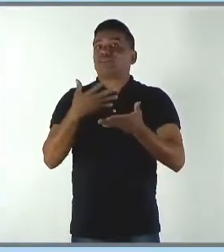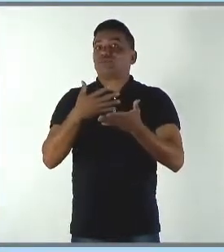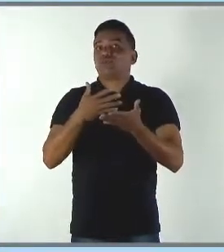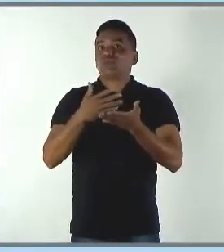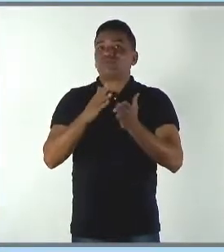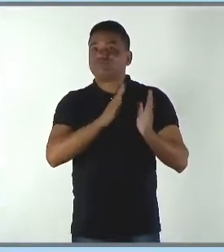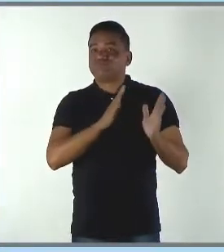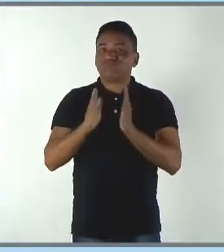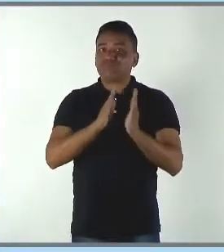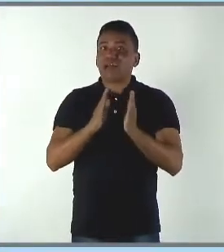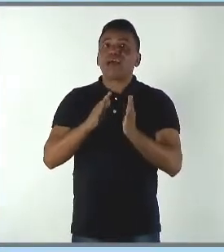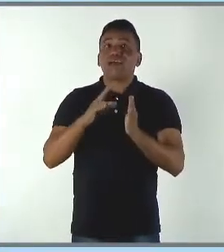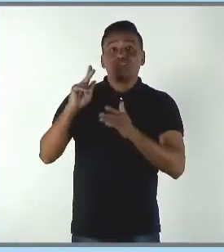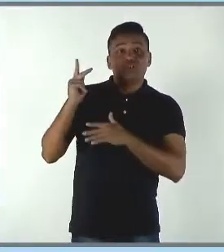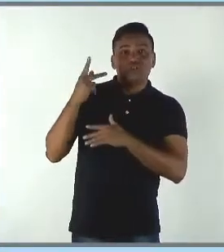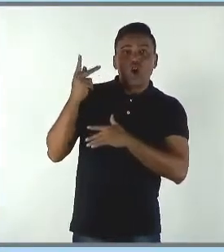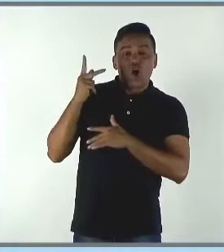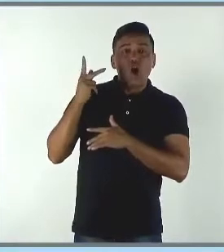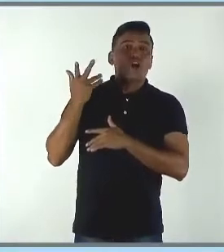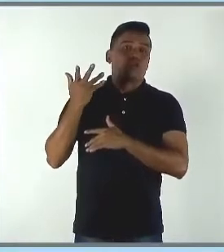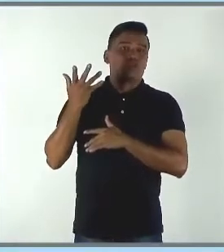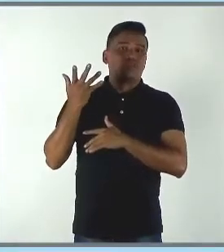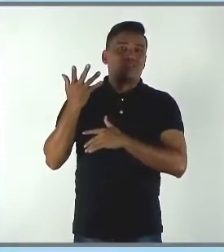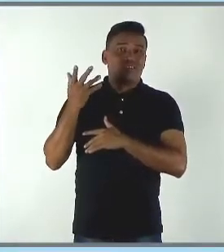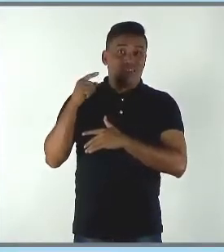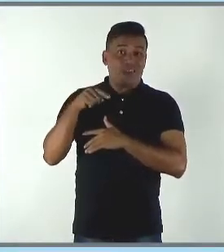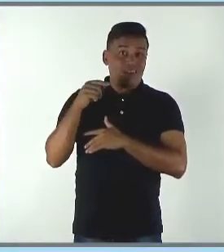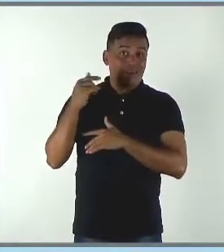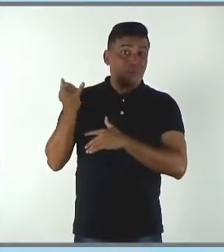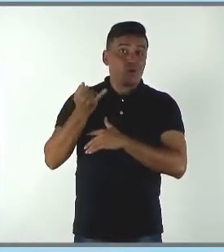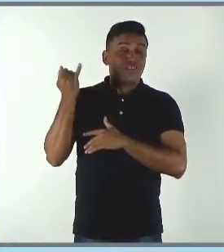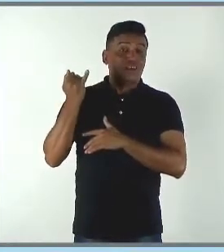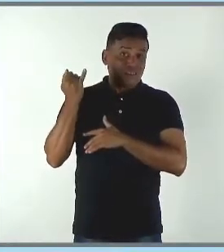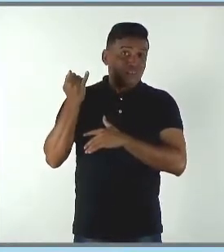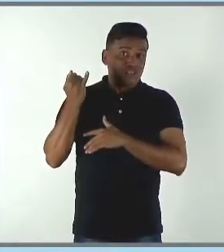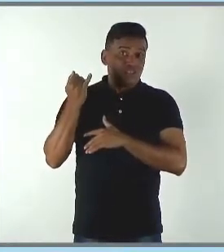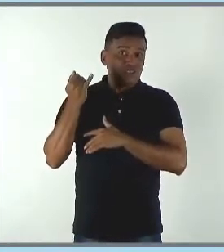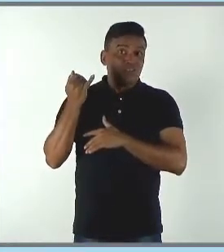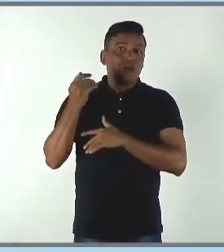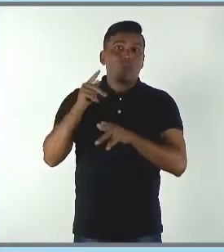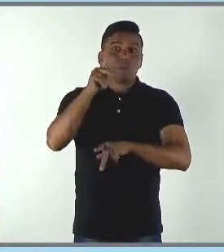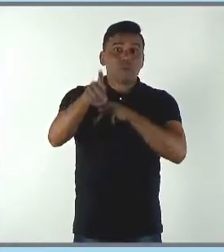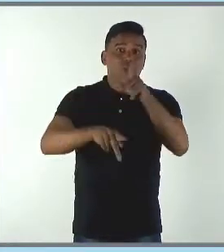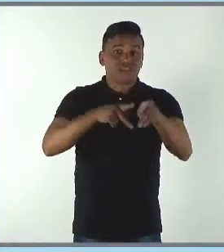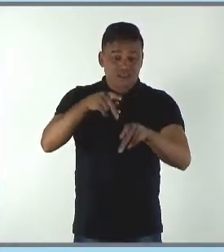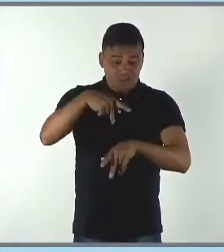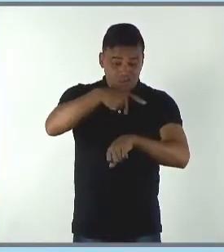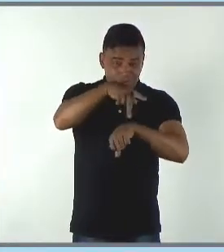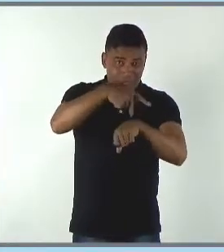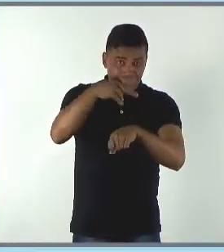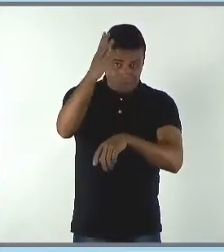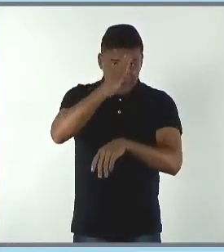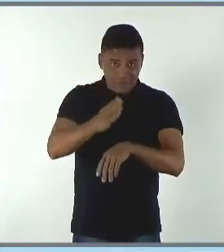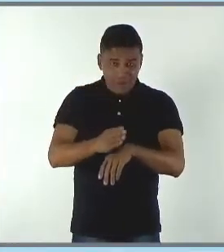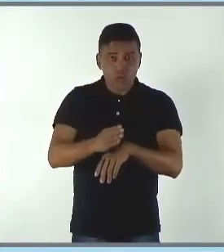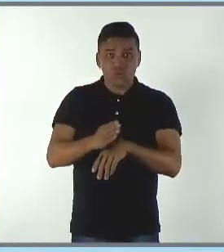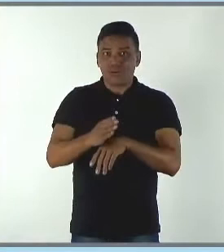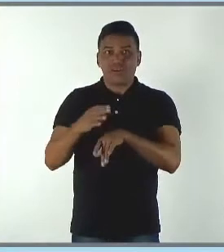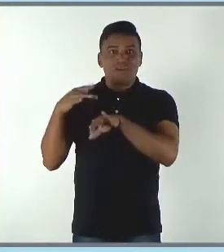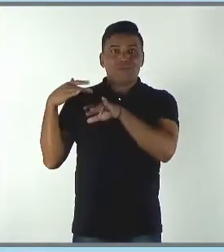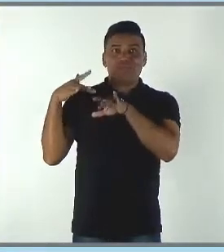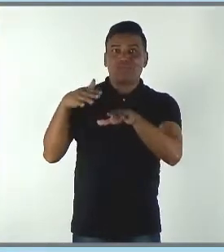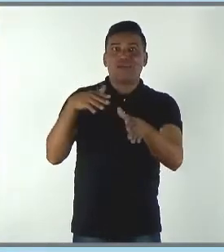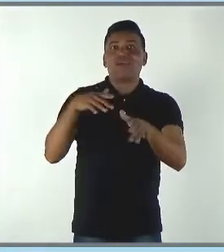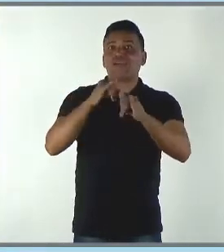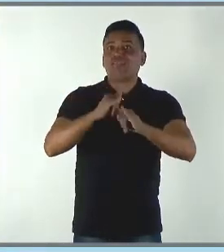embora pertença a uma parte expressiva da população do país, esse campo informacional não chegava e ainda chega de